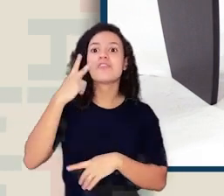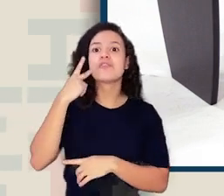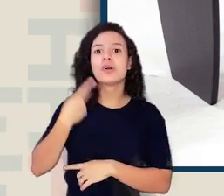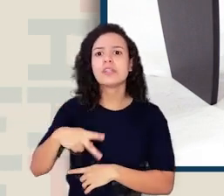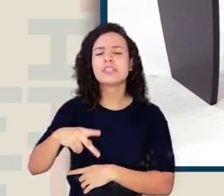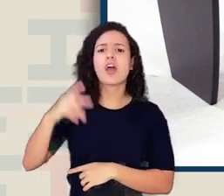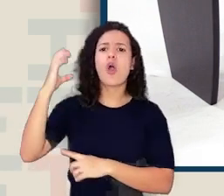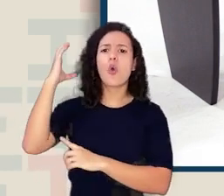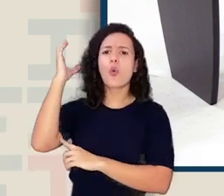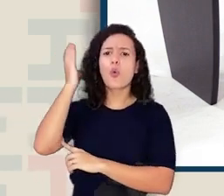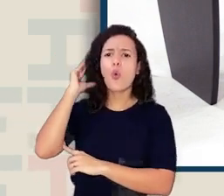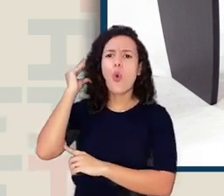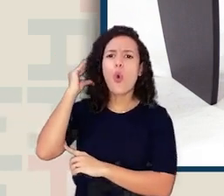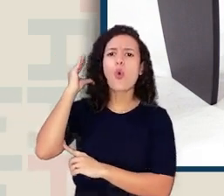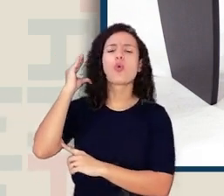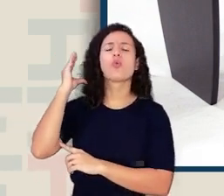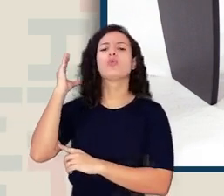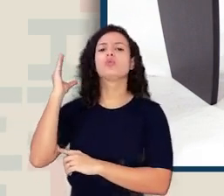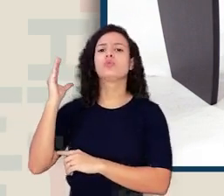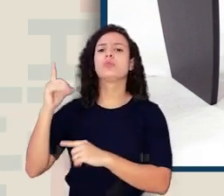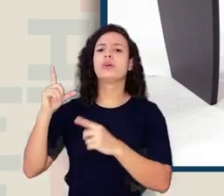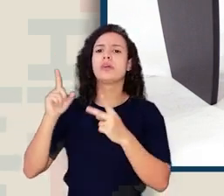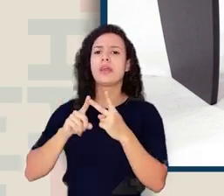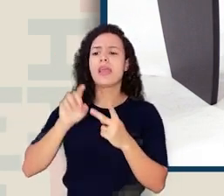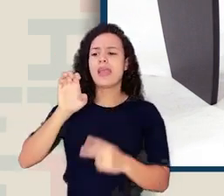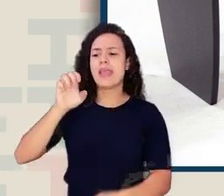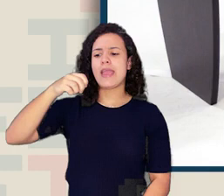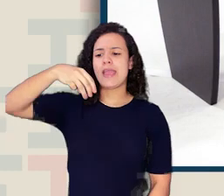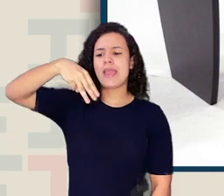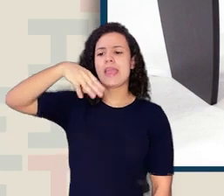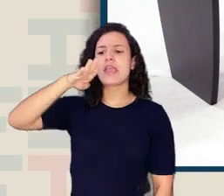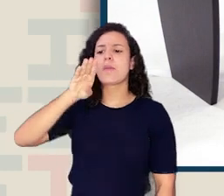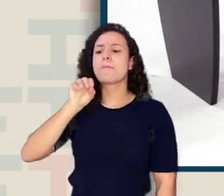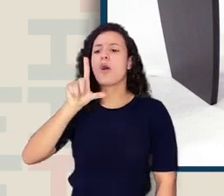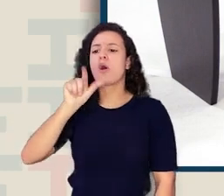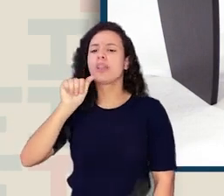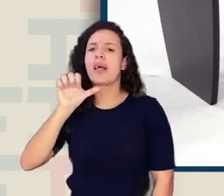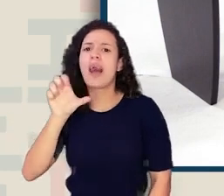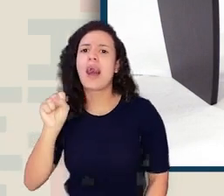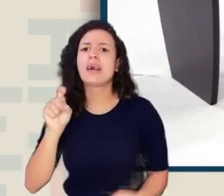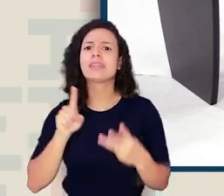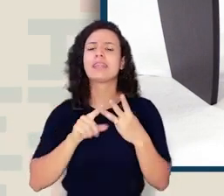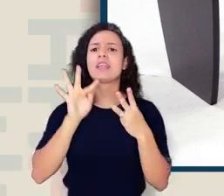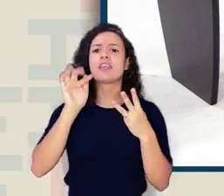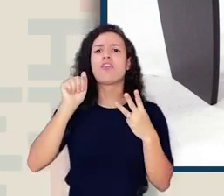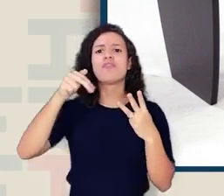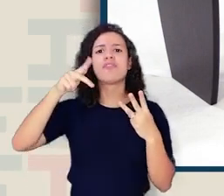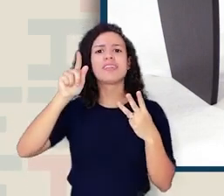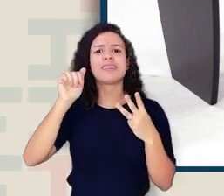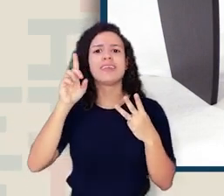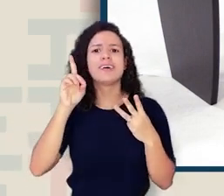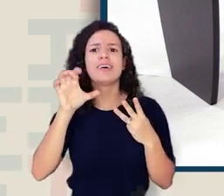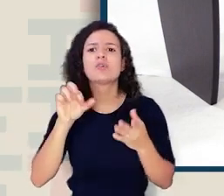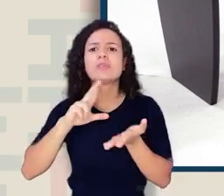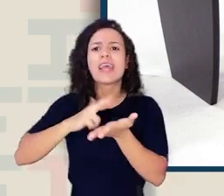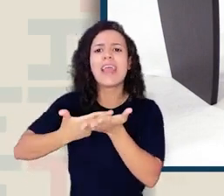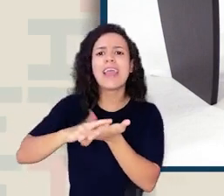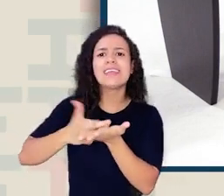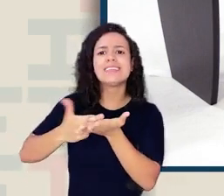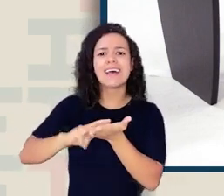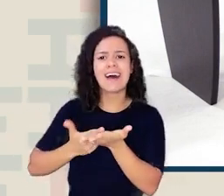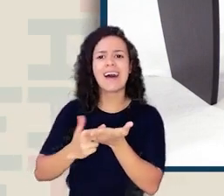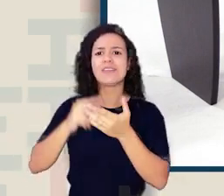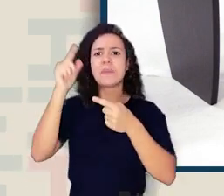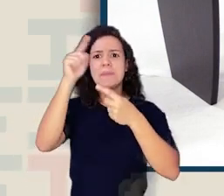litoral. E se falava de coco, se falava de emboladas, se falavam também dos fandangos, dos reisados,